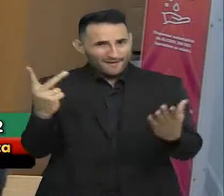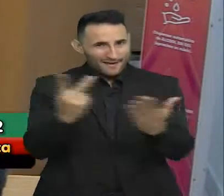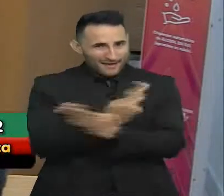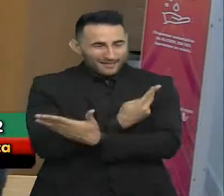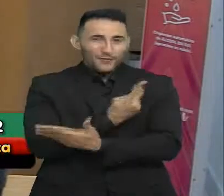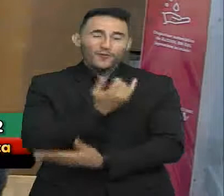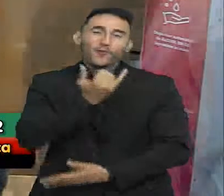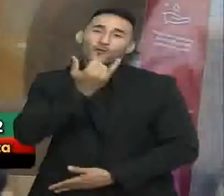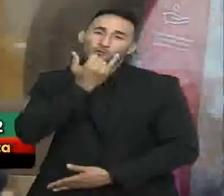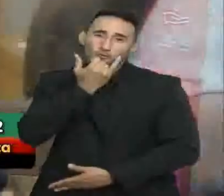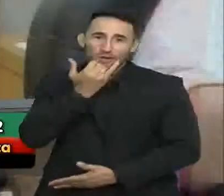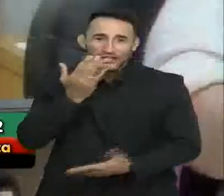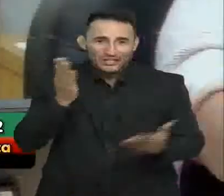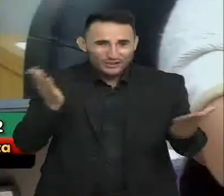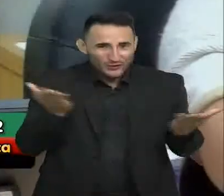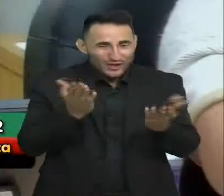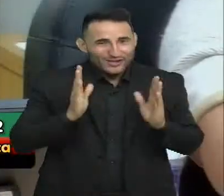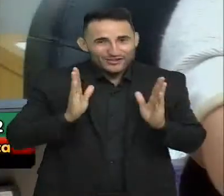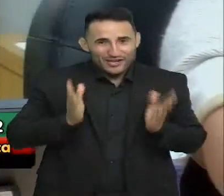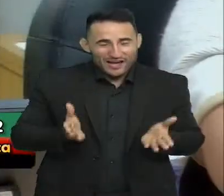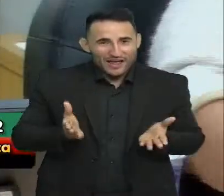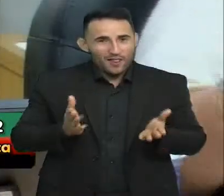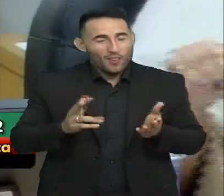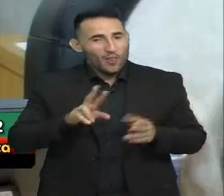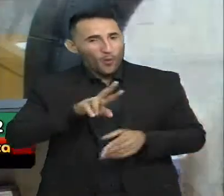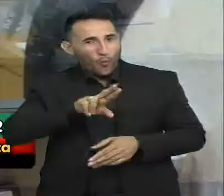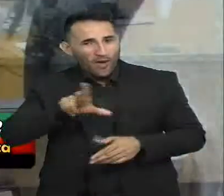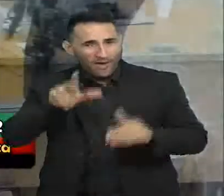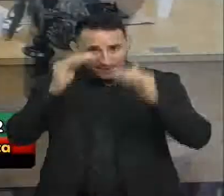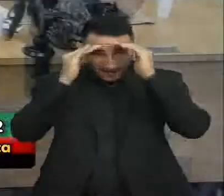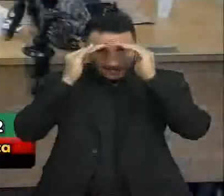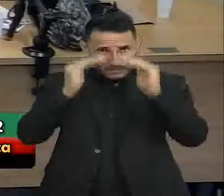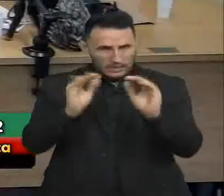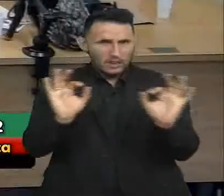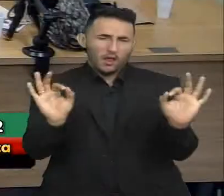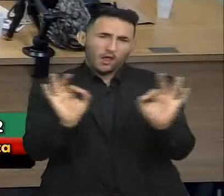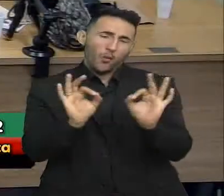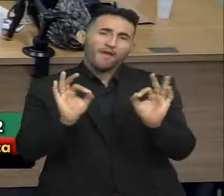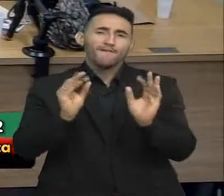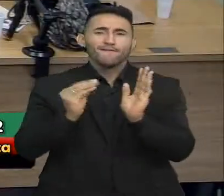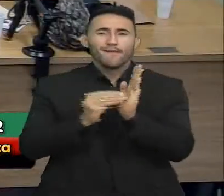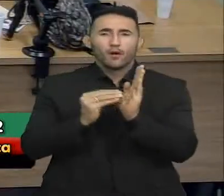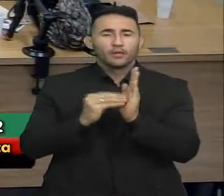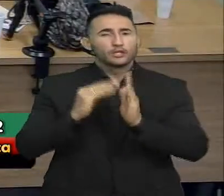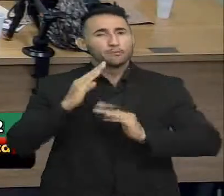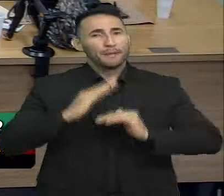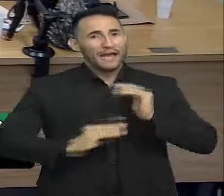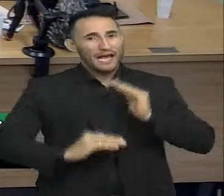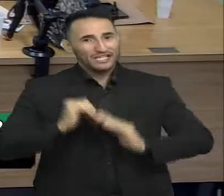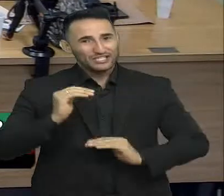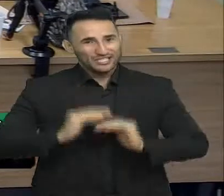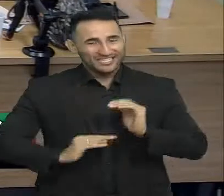peço desculpas agora. Não é falta de respeito, é só falta de prática mesmo, tá?